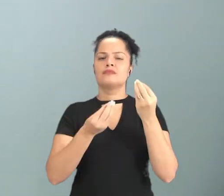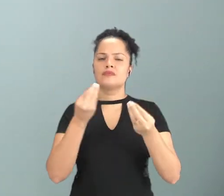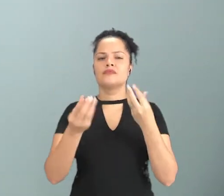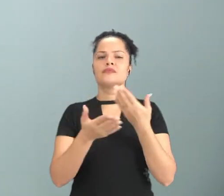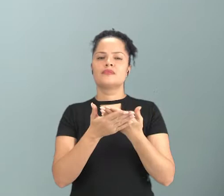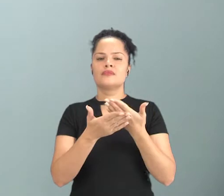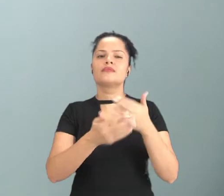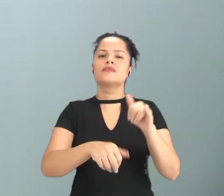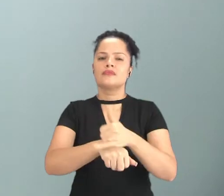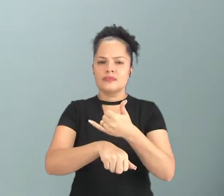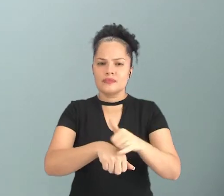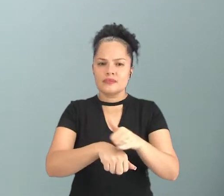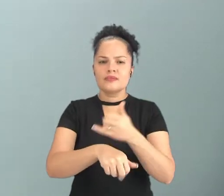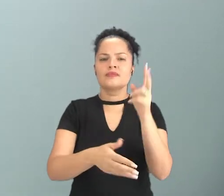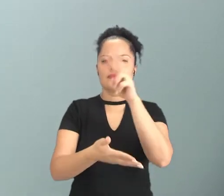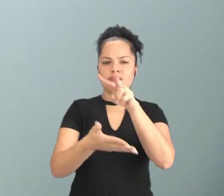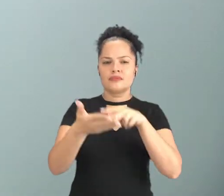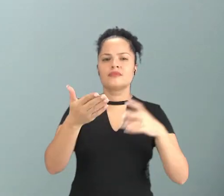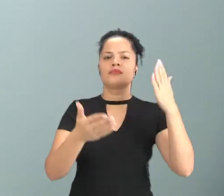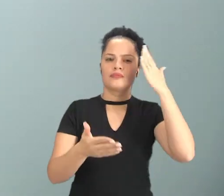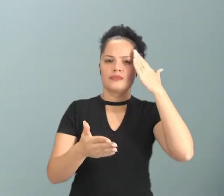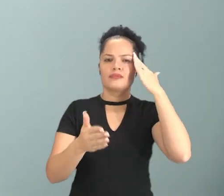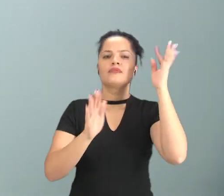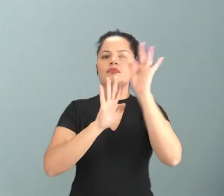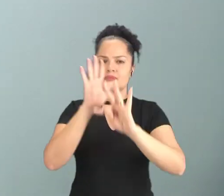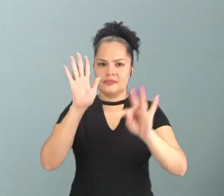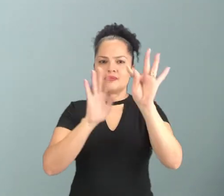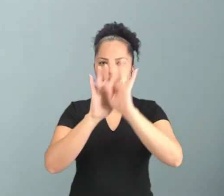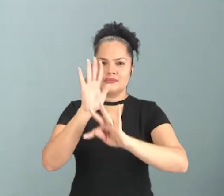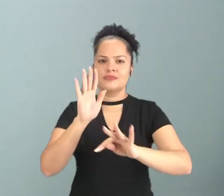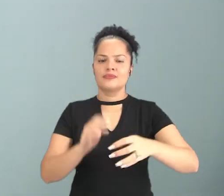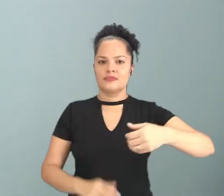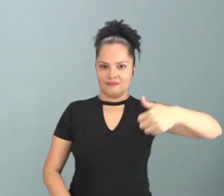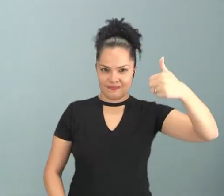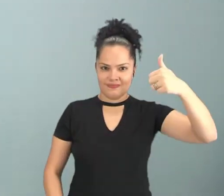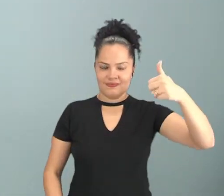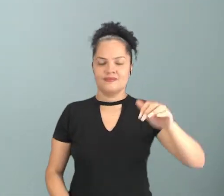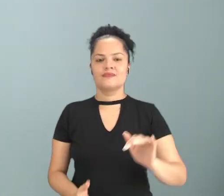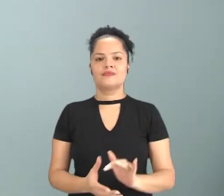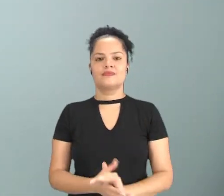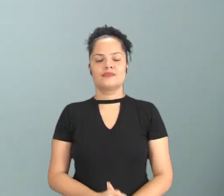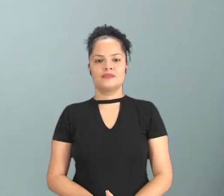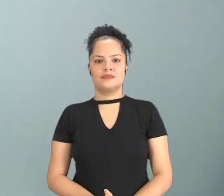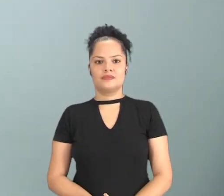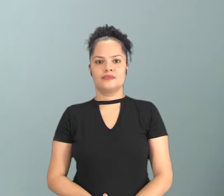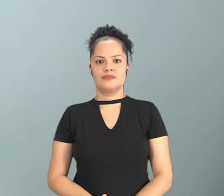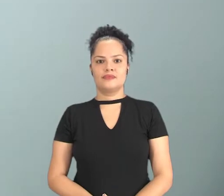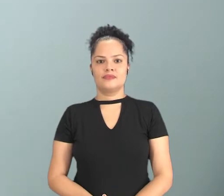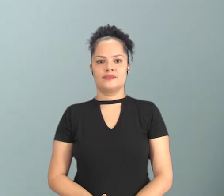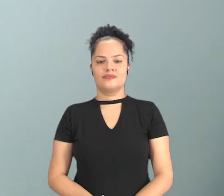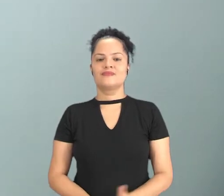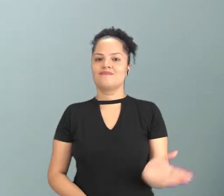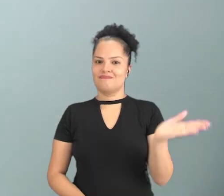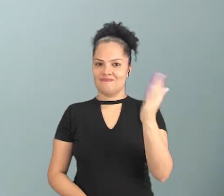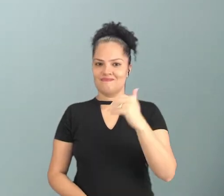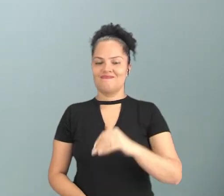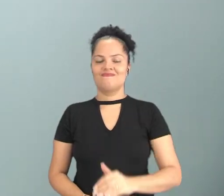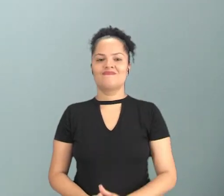estudar estratégias para ler e compreender o texto, parte 1. Então, vamos dar